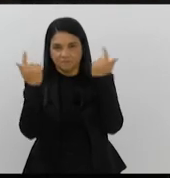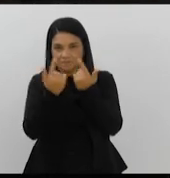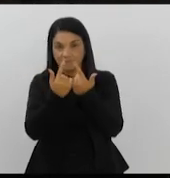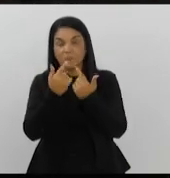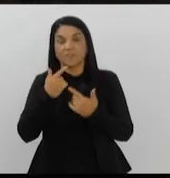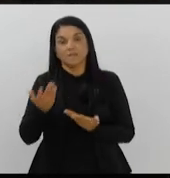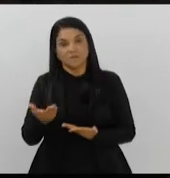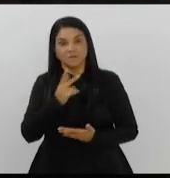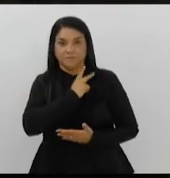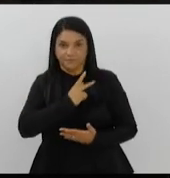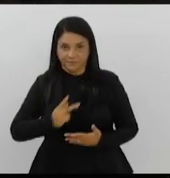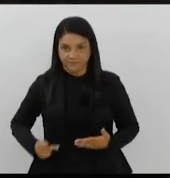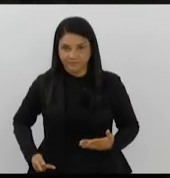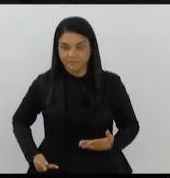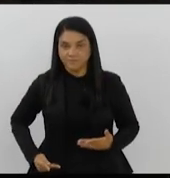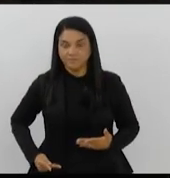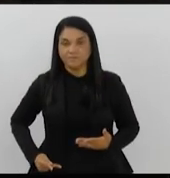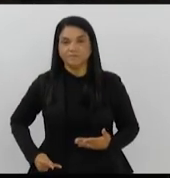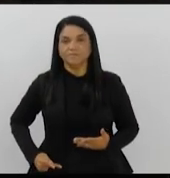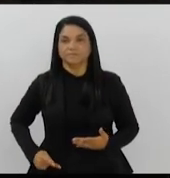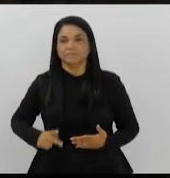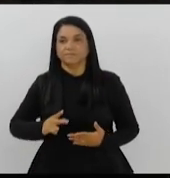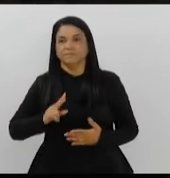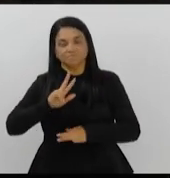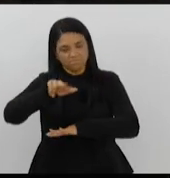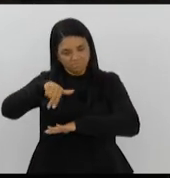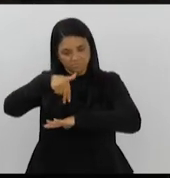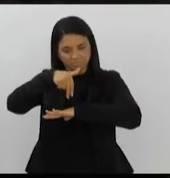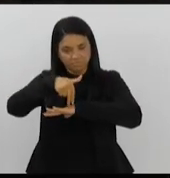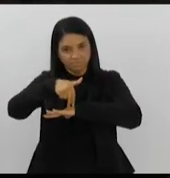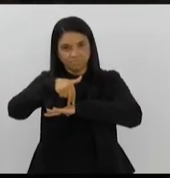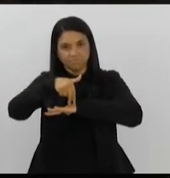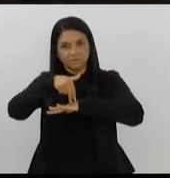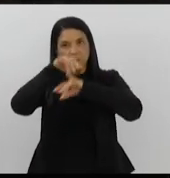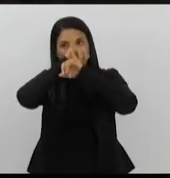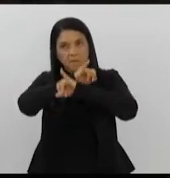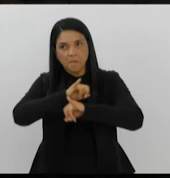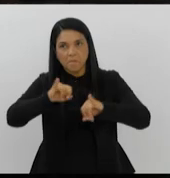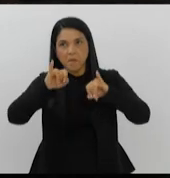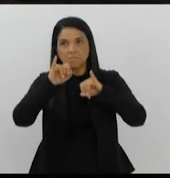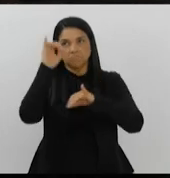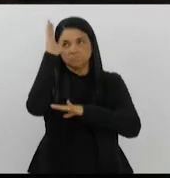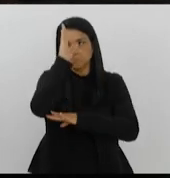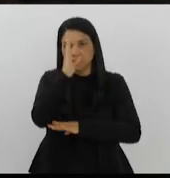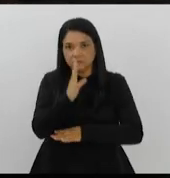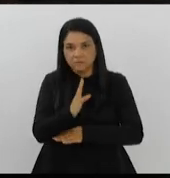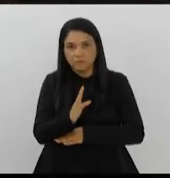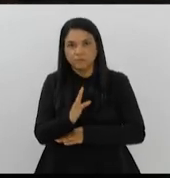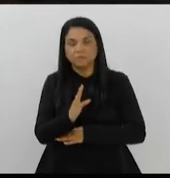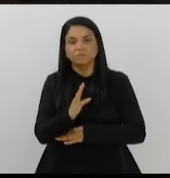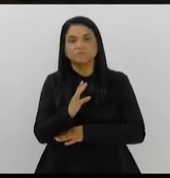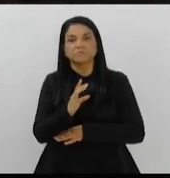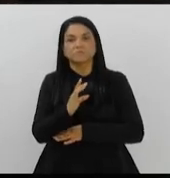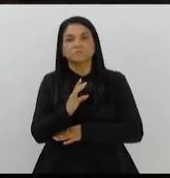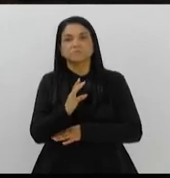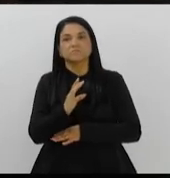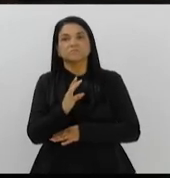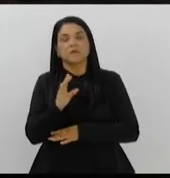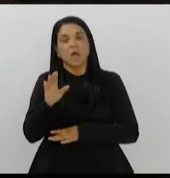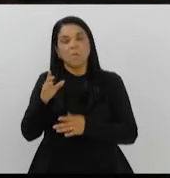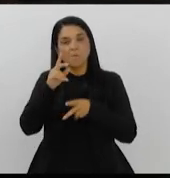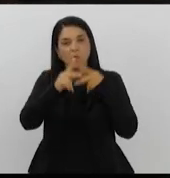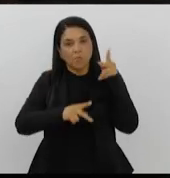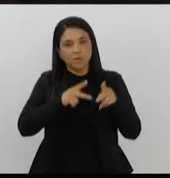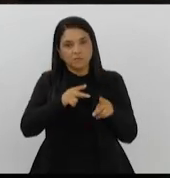Presidente, falo para todo o Brasil, mas em especial para a população de Resende e